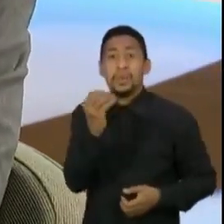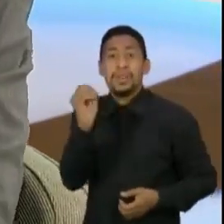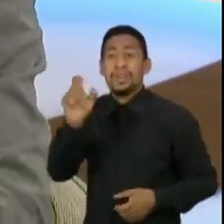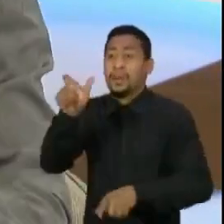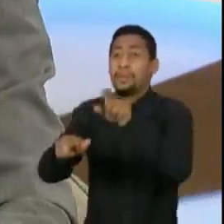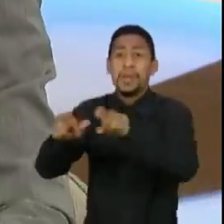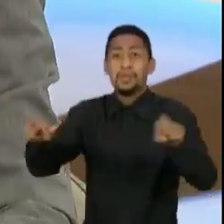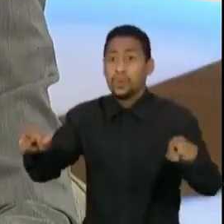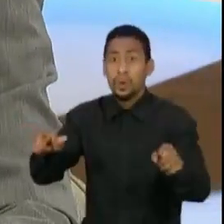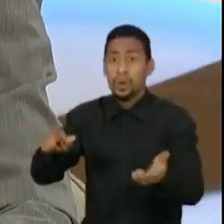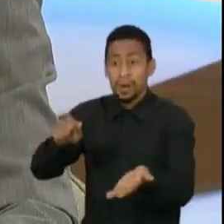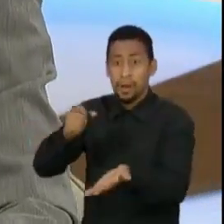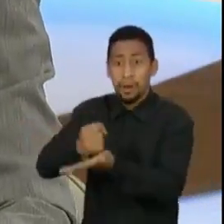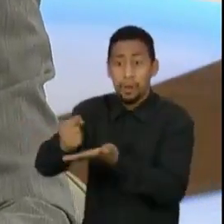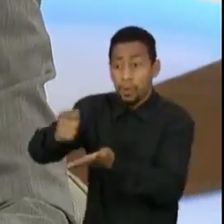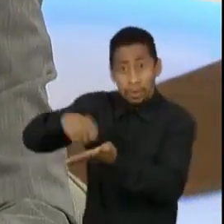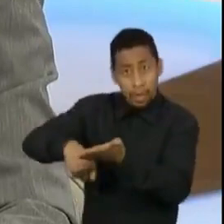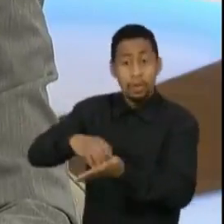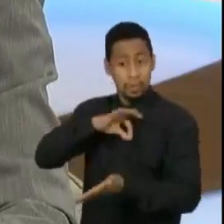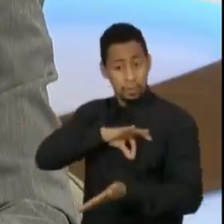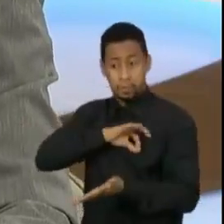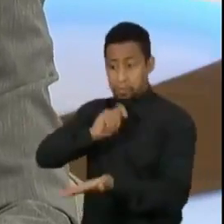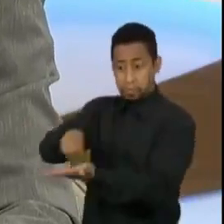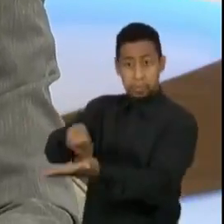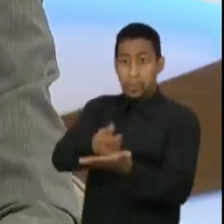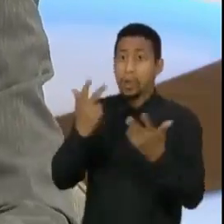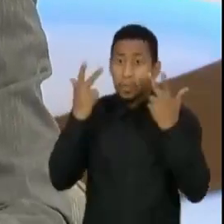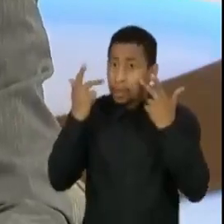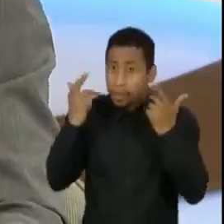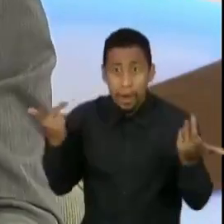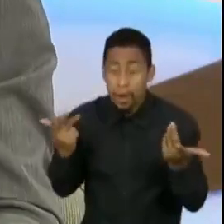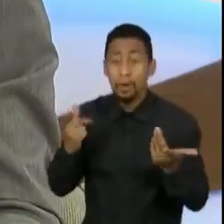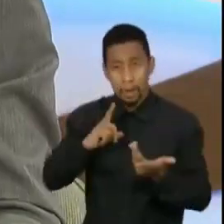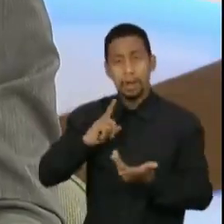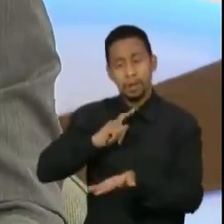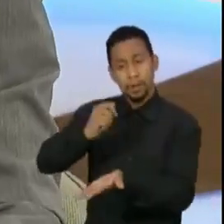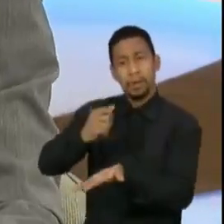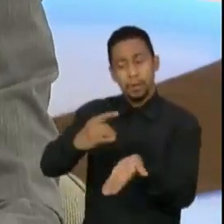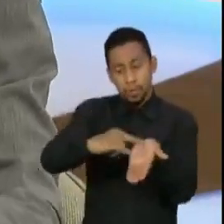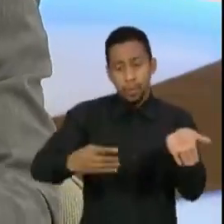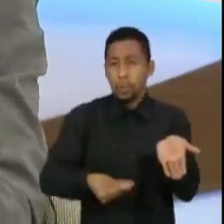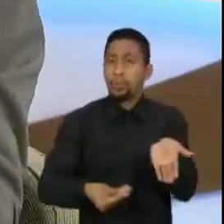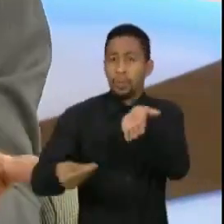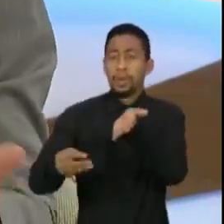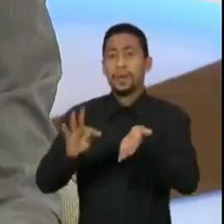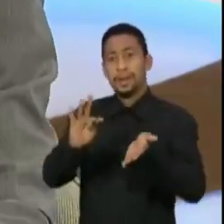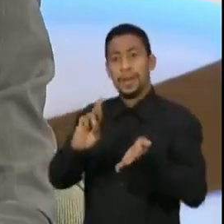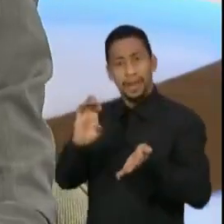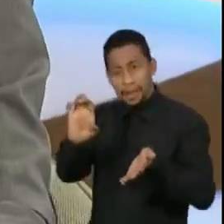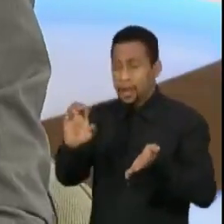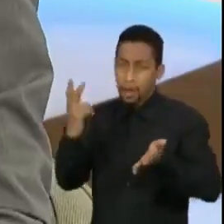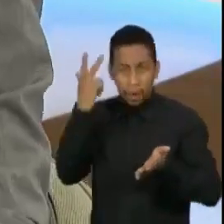contratadas tatu declarado lá no terrier e ganhou r$ 800 para declarado não tem relação nenhuma com bico não tem nem ideia quem